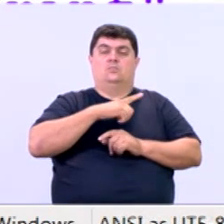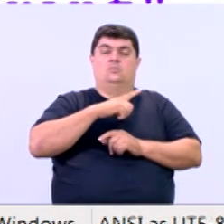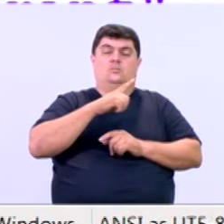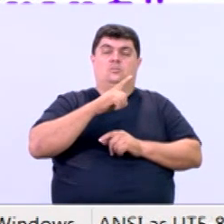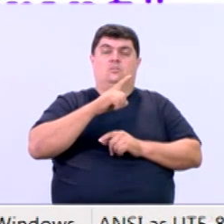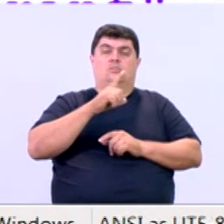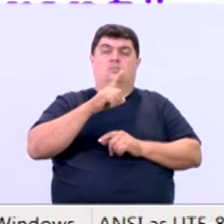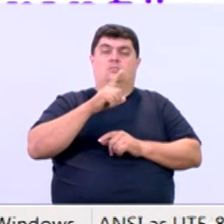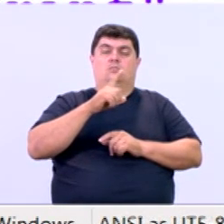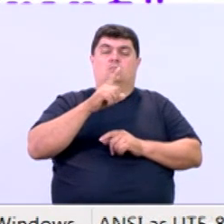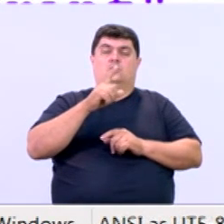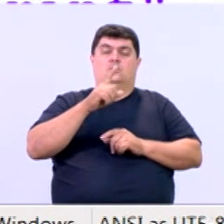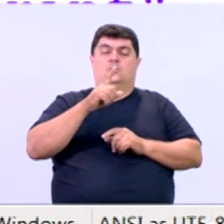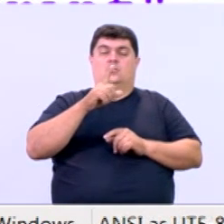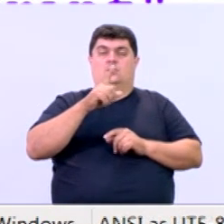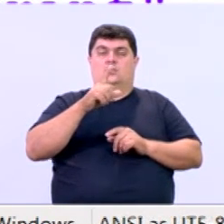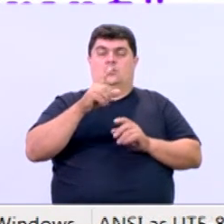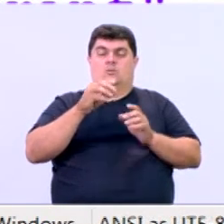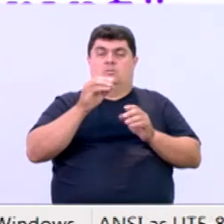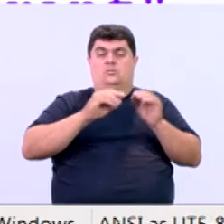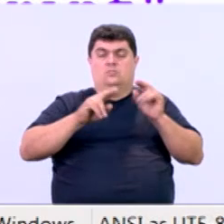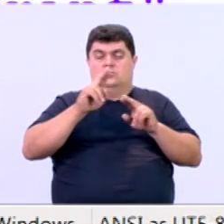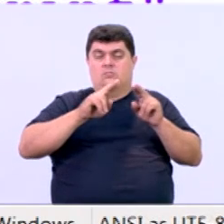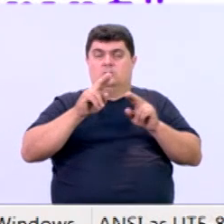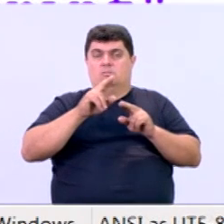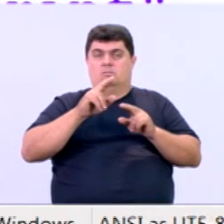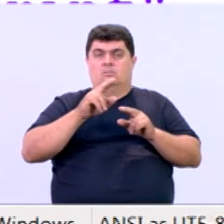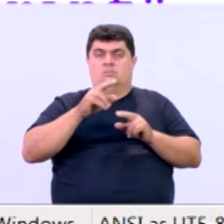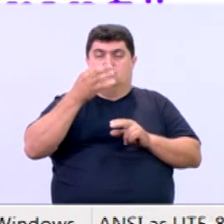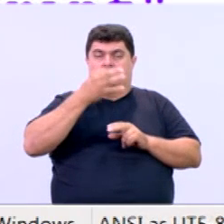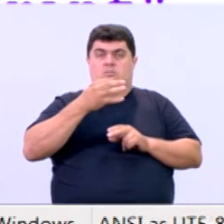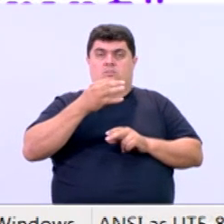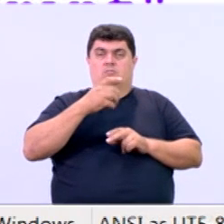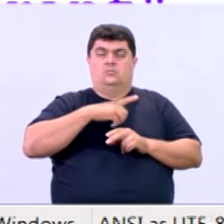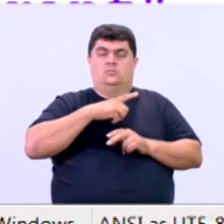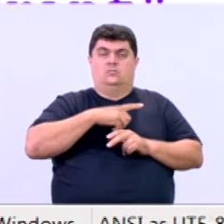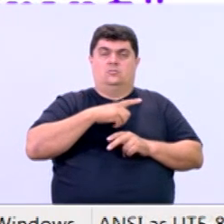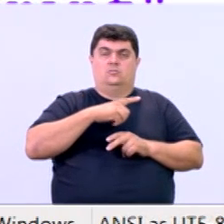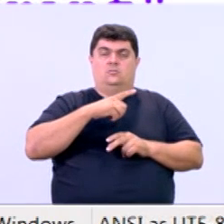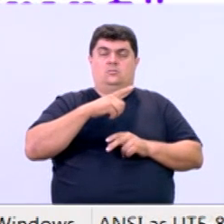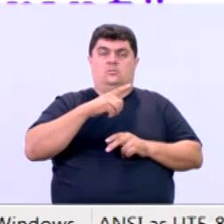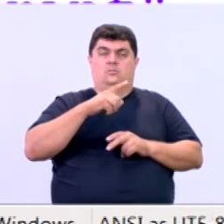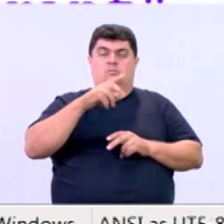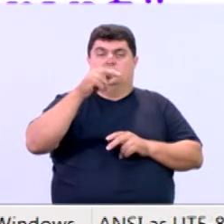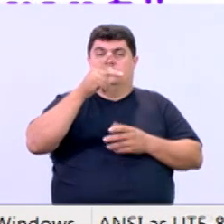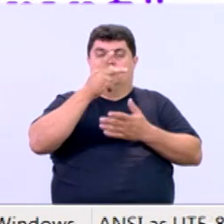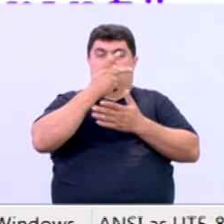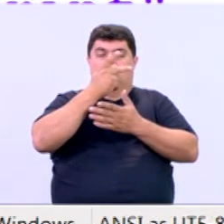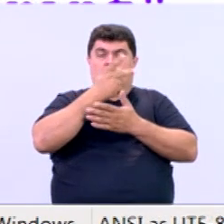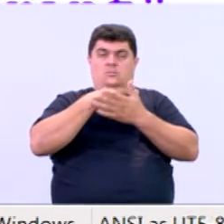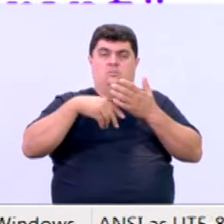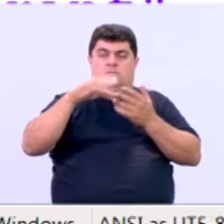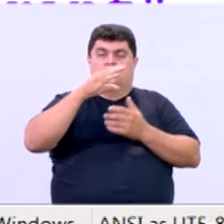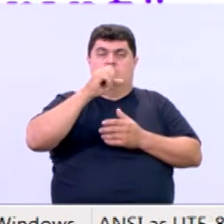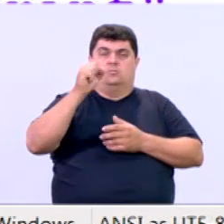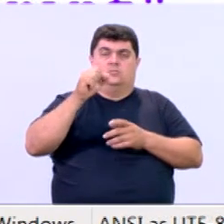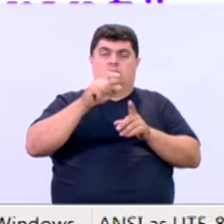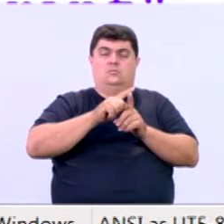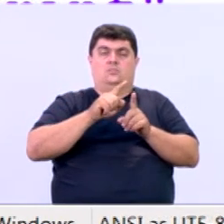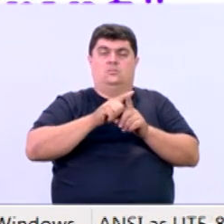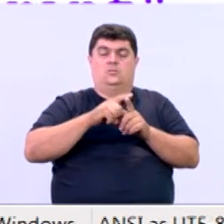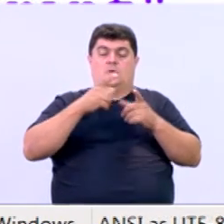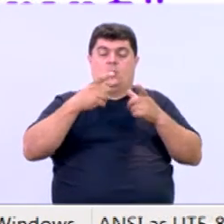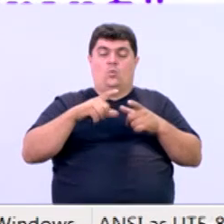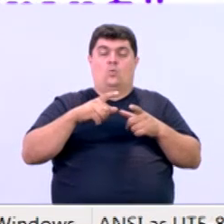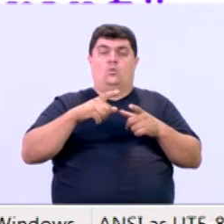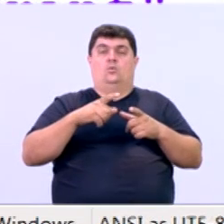assim, é um link, né, referente a CSS, e aqui está o caminho